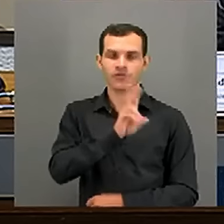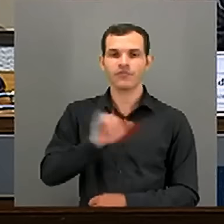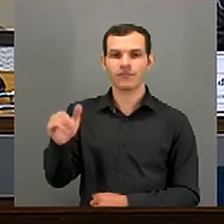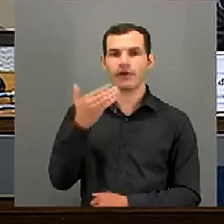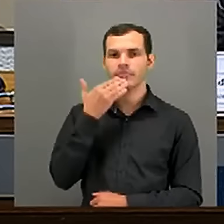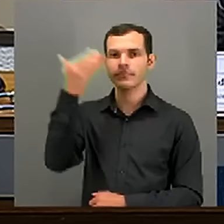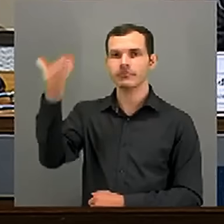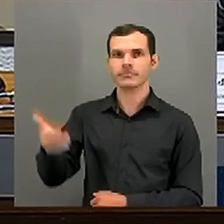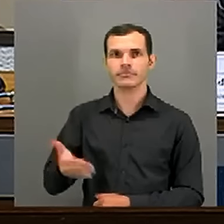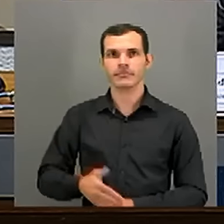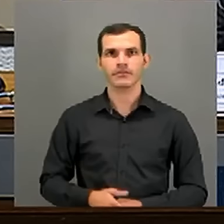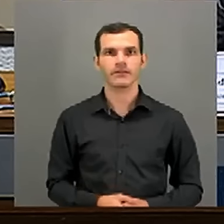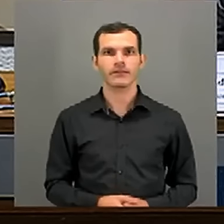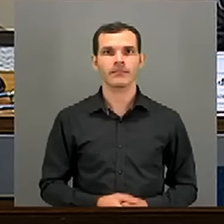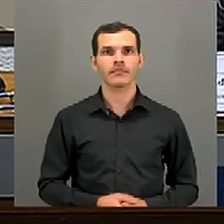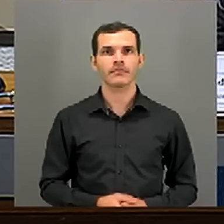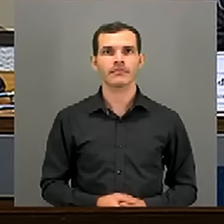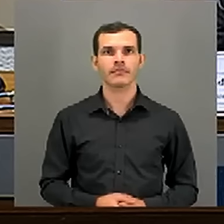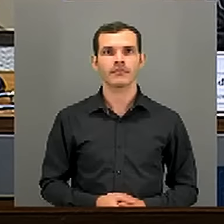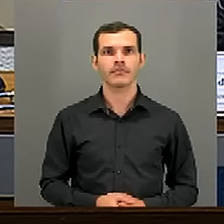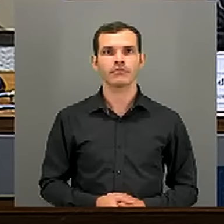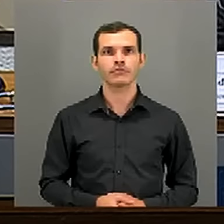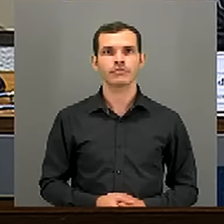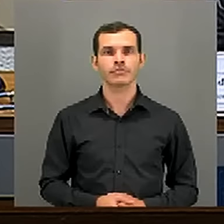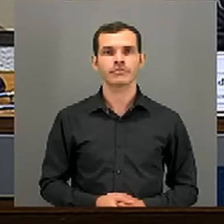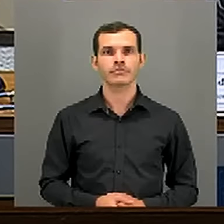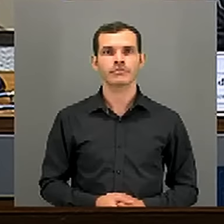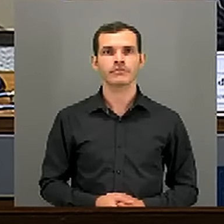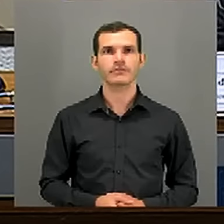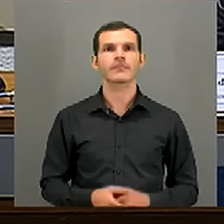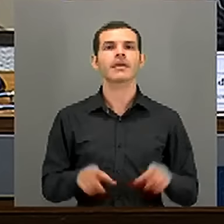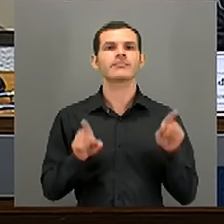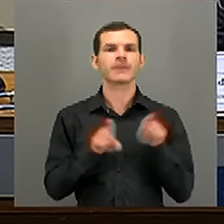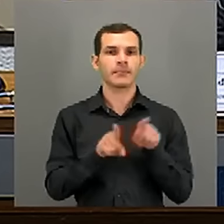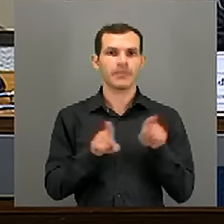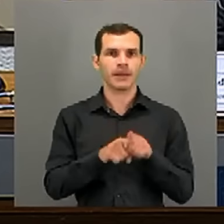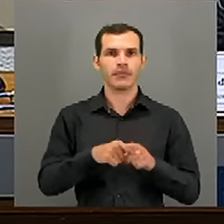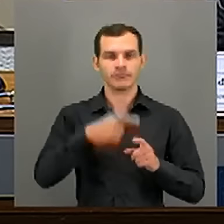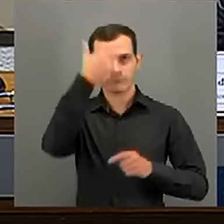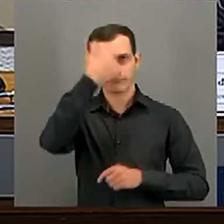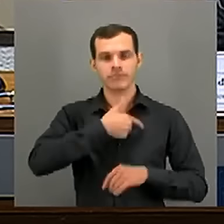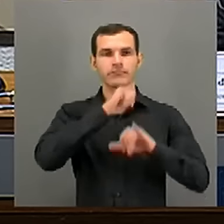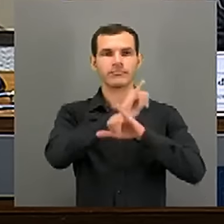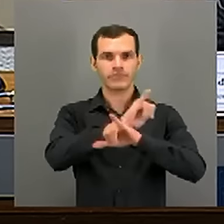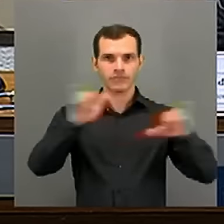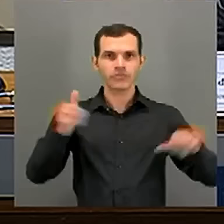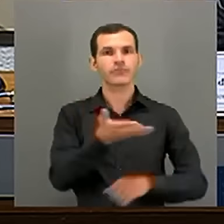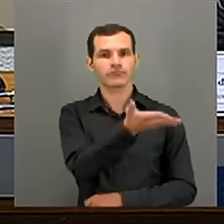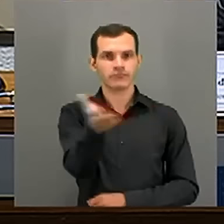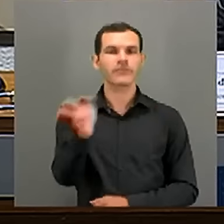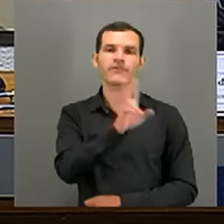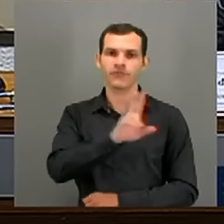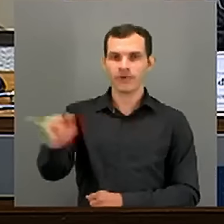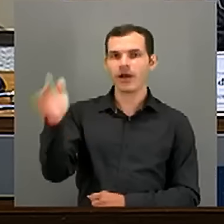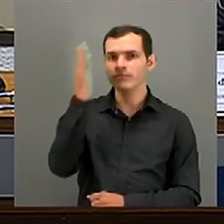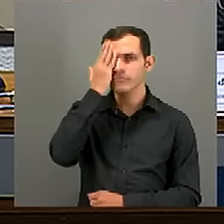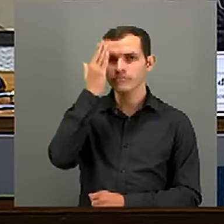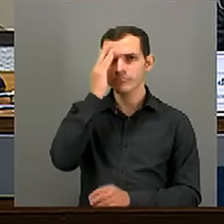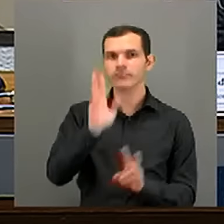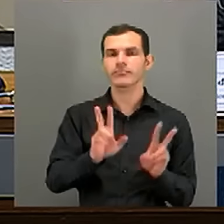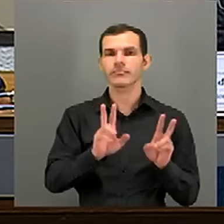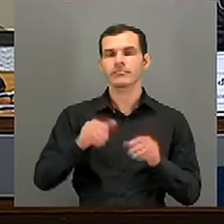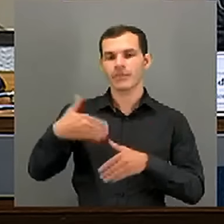este requerimento. Comunico também que vocês tomarão conhecimento